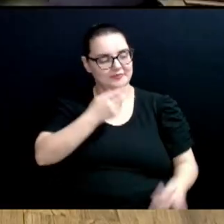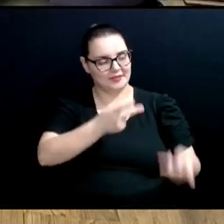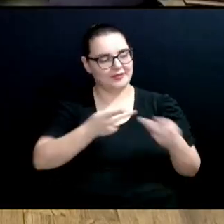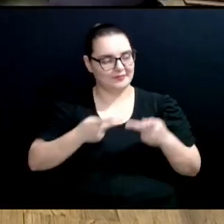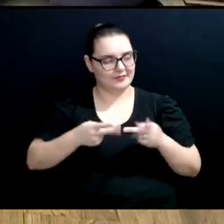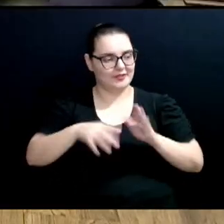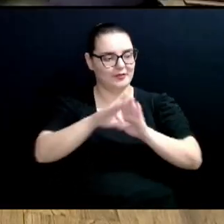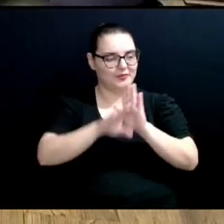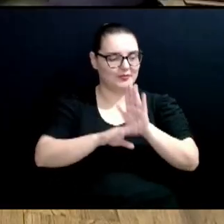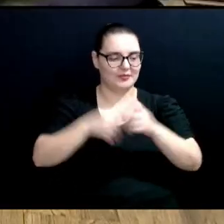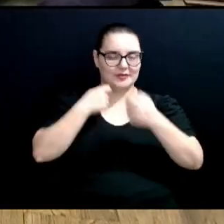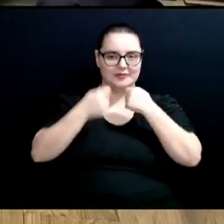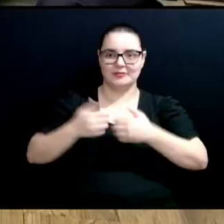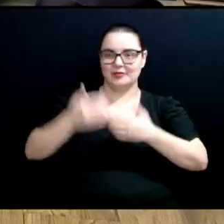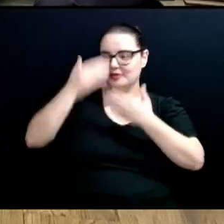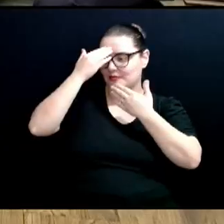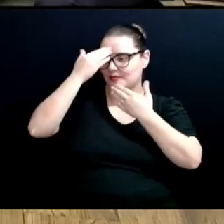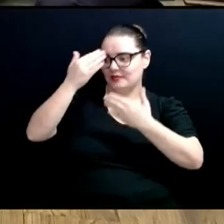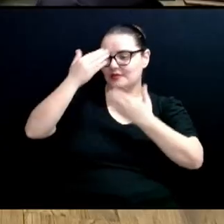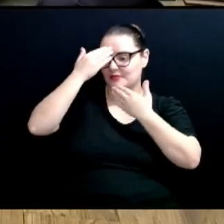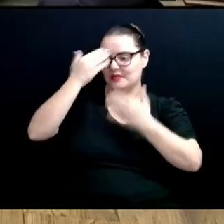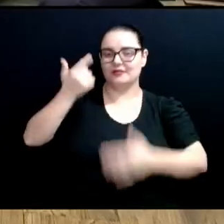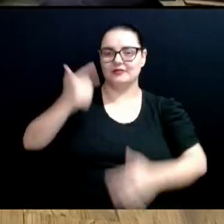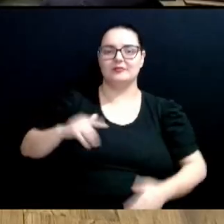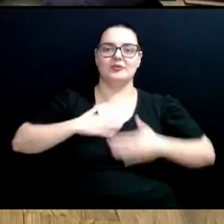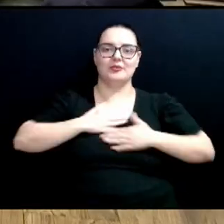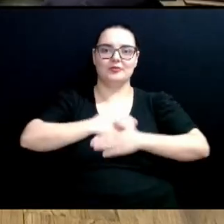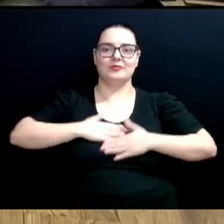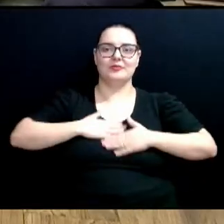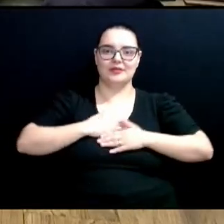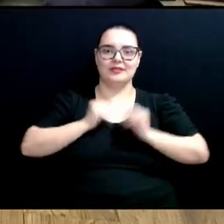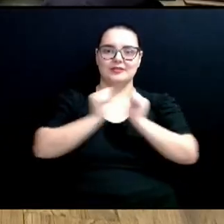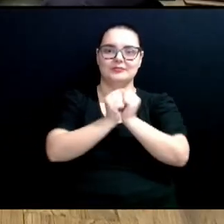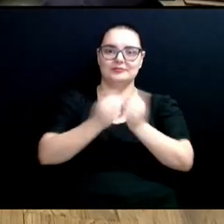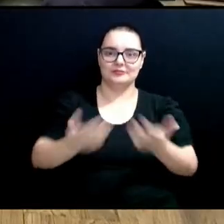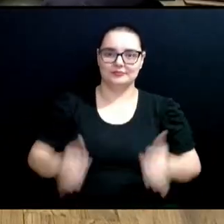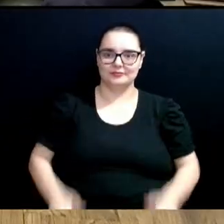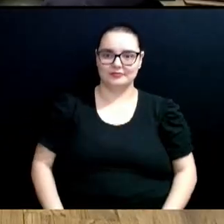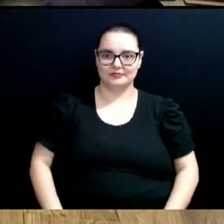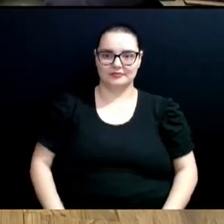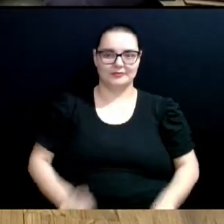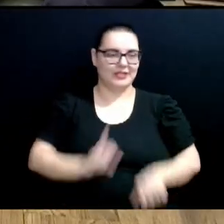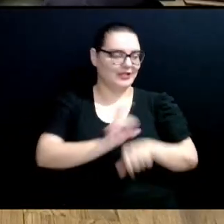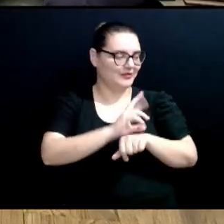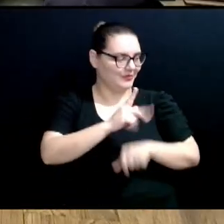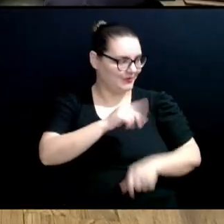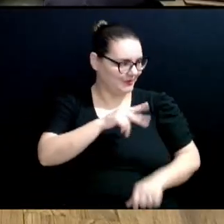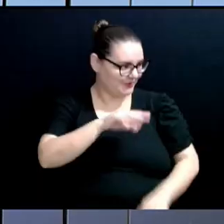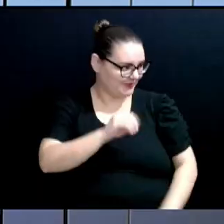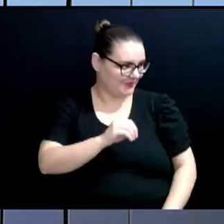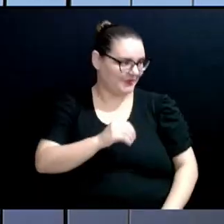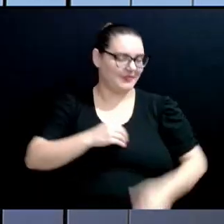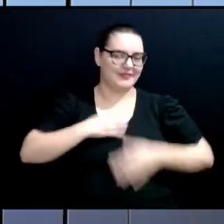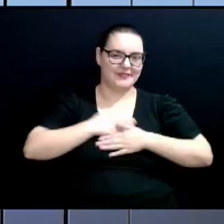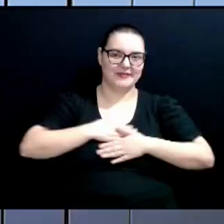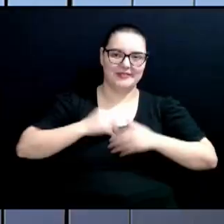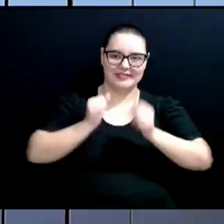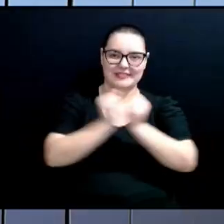Ordem. Obrigado novamente, prazer estar aqui. Doutor Paulo, um grande prazer também estar